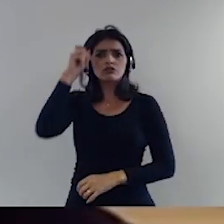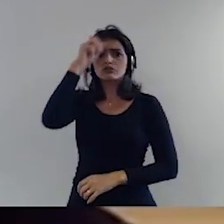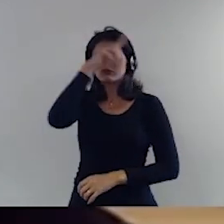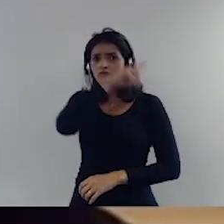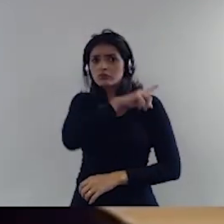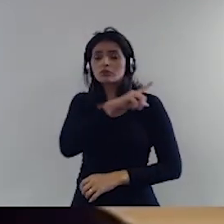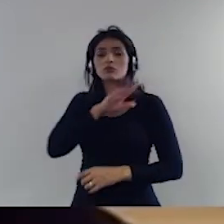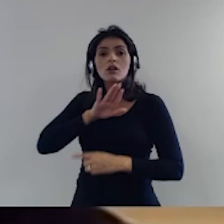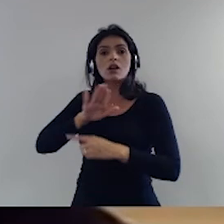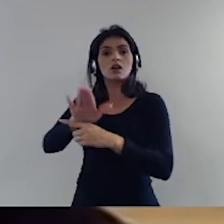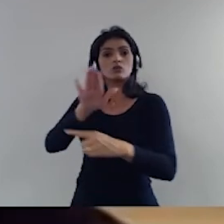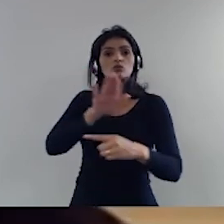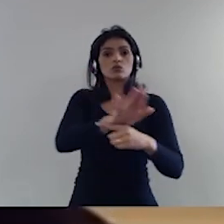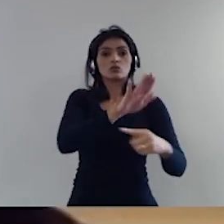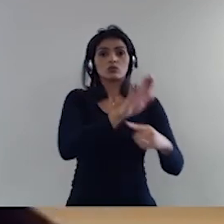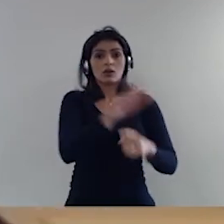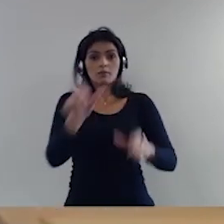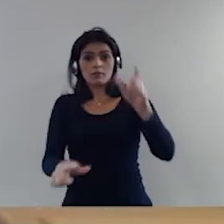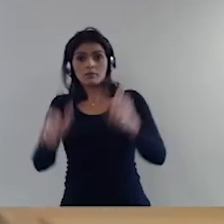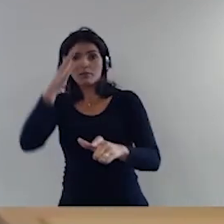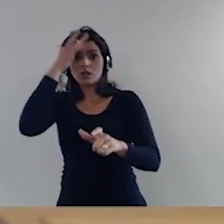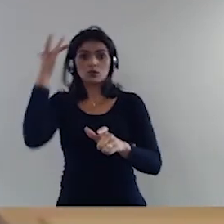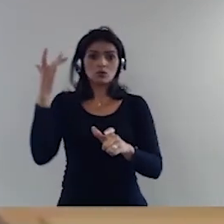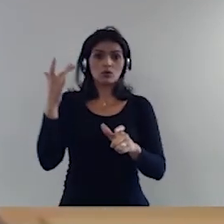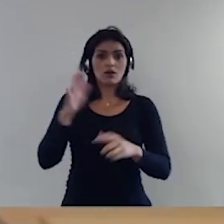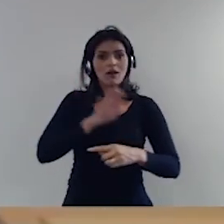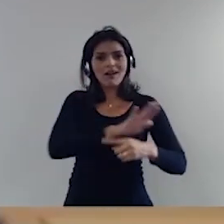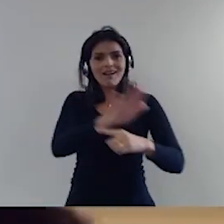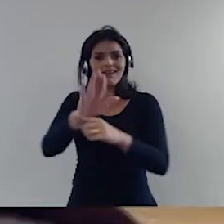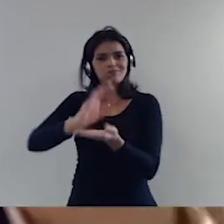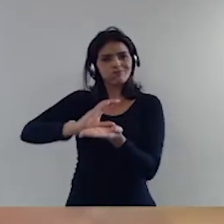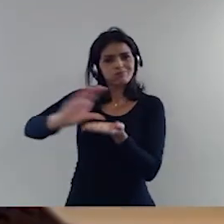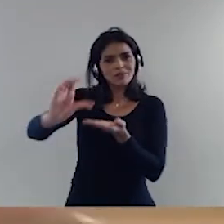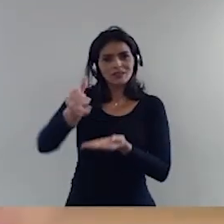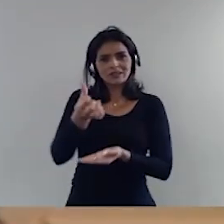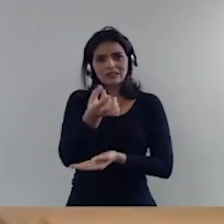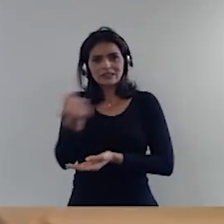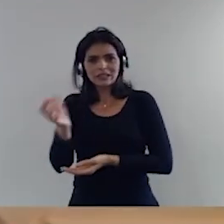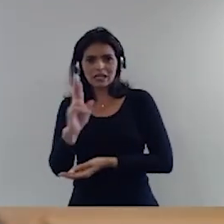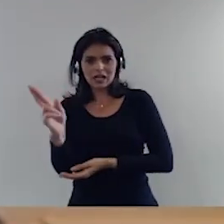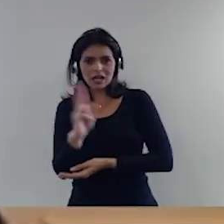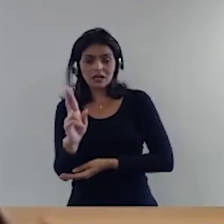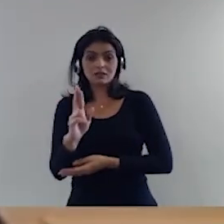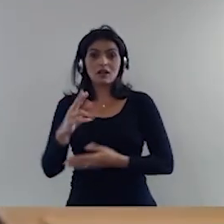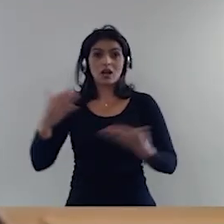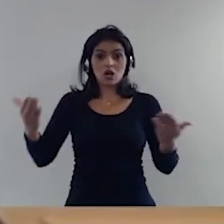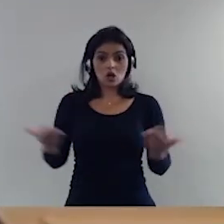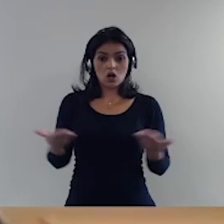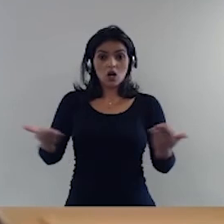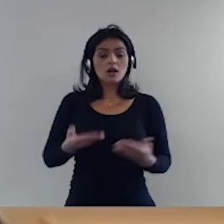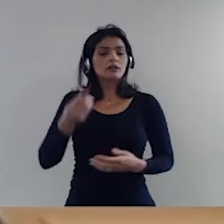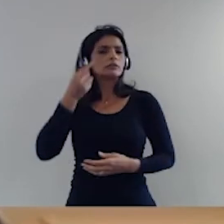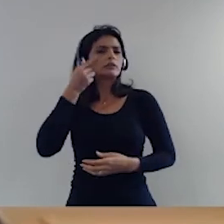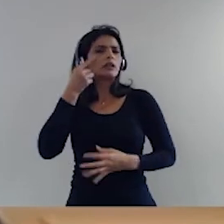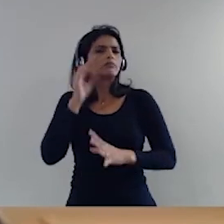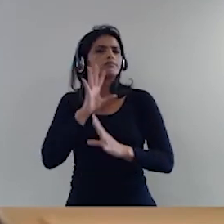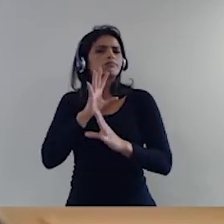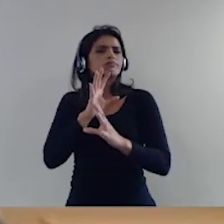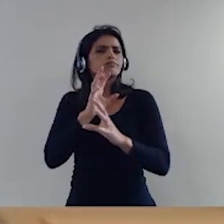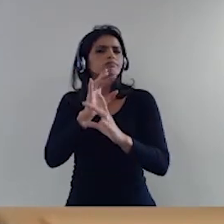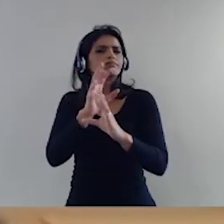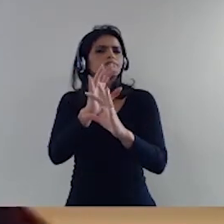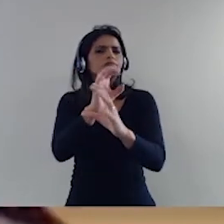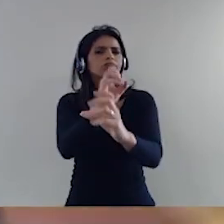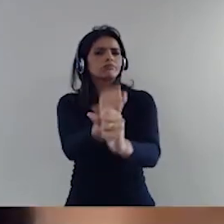difícil ajudar essas pessoas no auxílio emergencial, e ainda agora se está procurando contabilizar esses